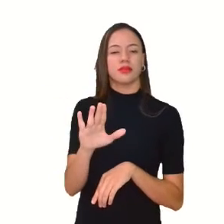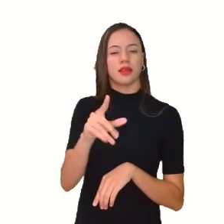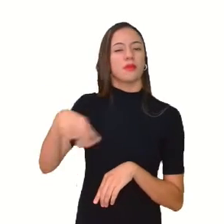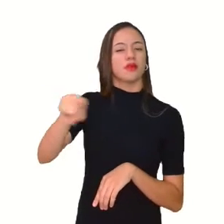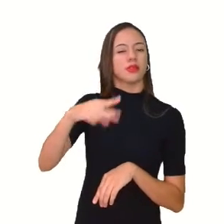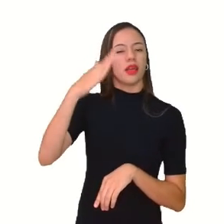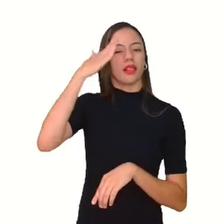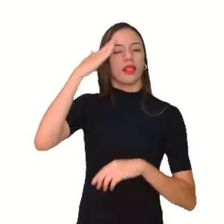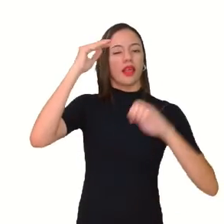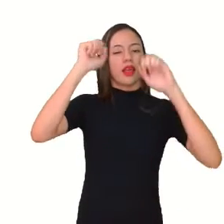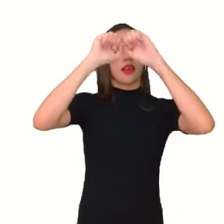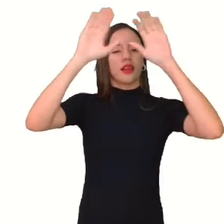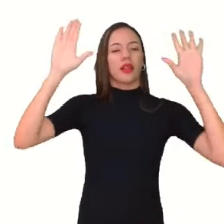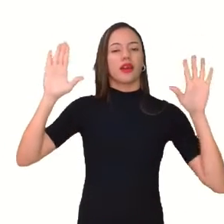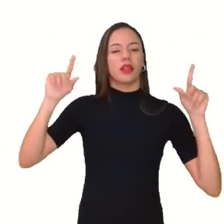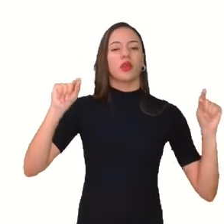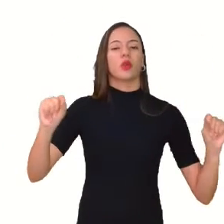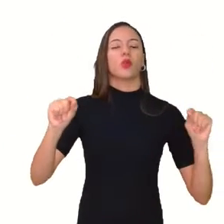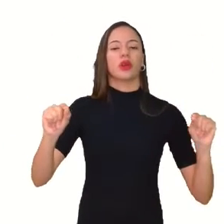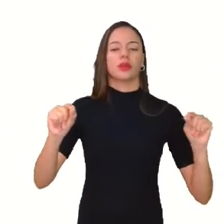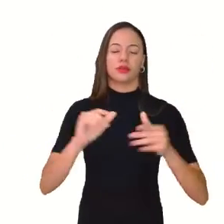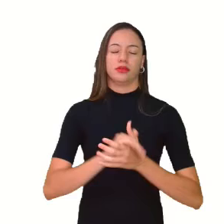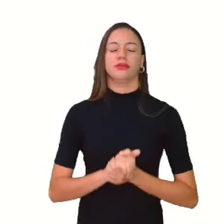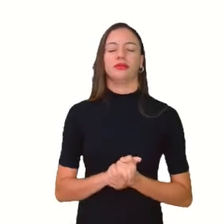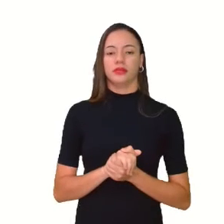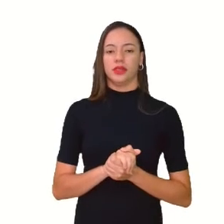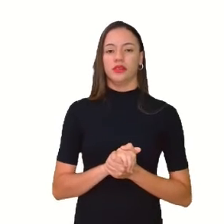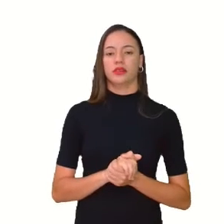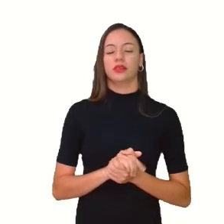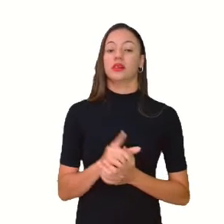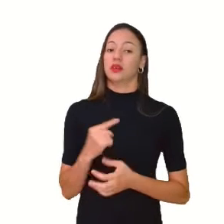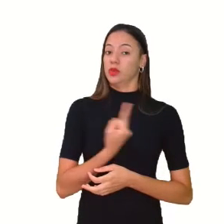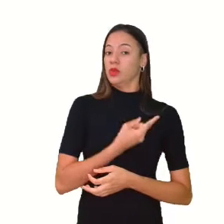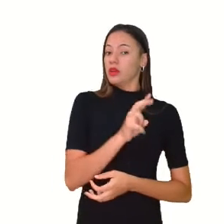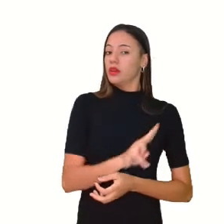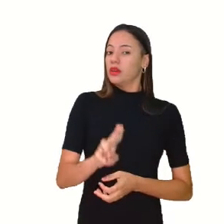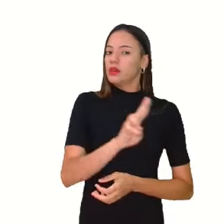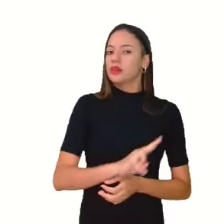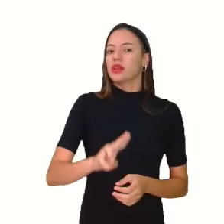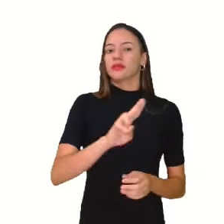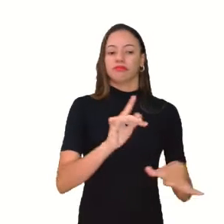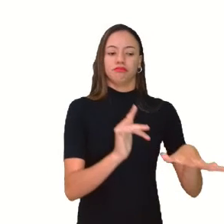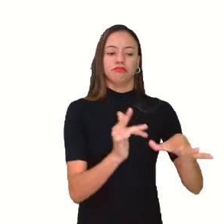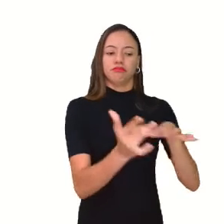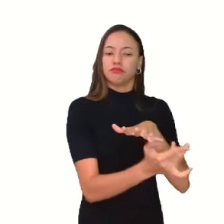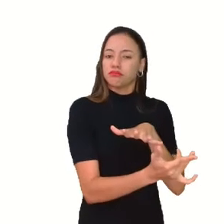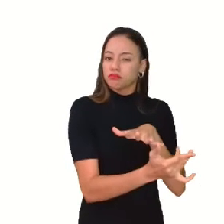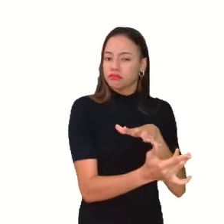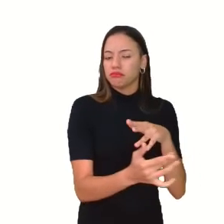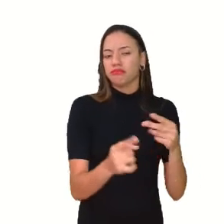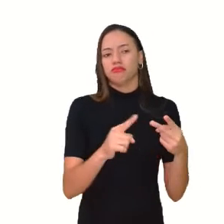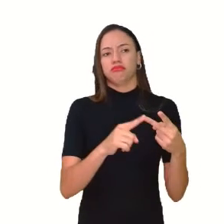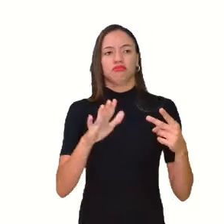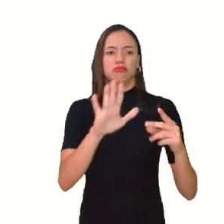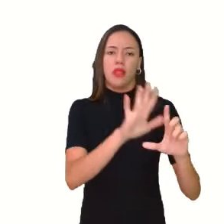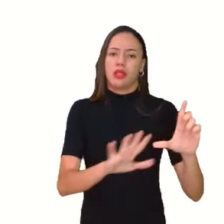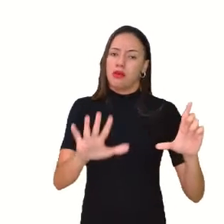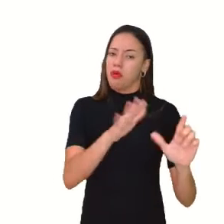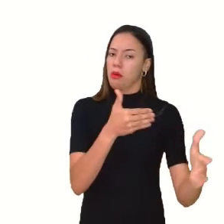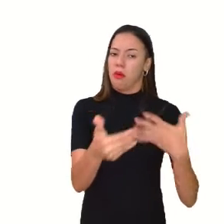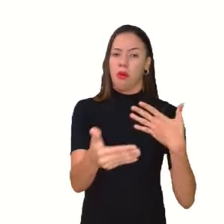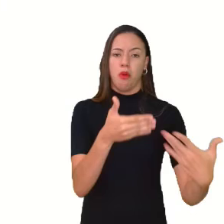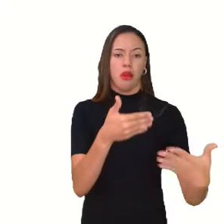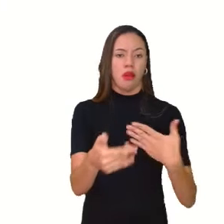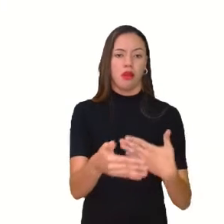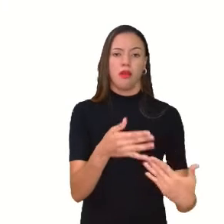entender isso, né? Ou seja, quando a gente está fazendo uso de uma rede social, de alguma plataforma dessa daí, a